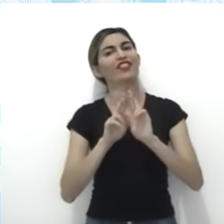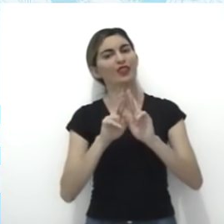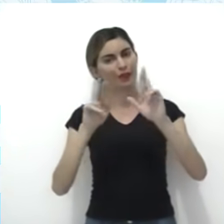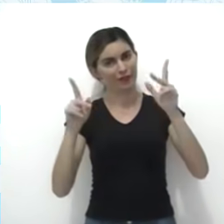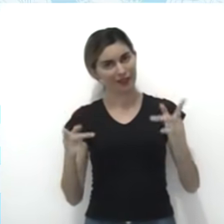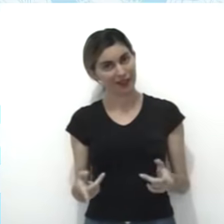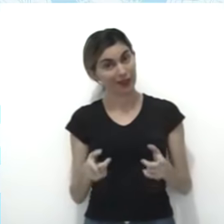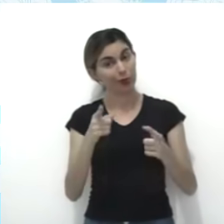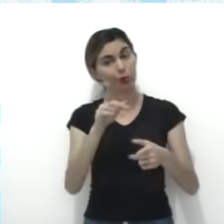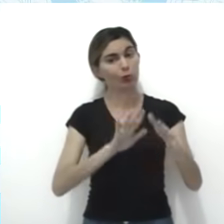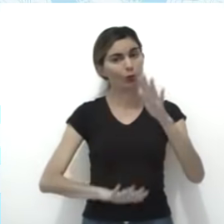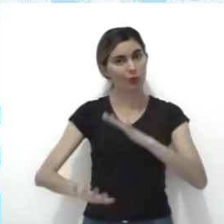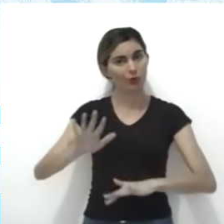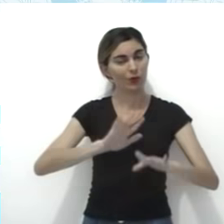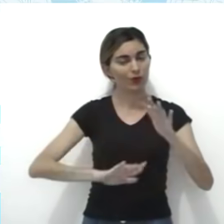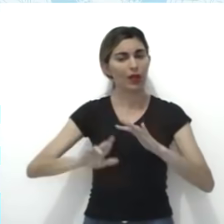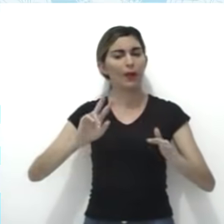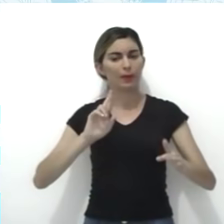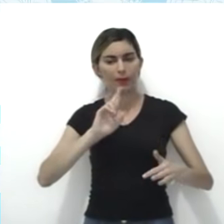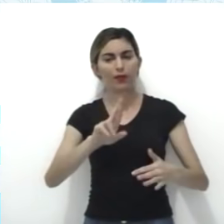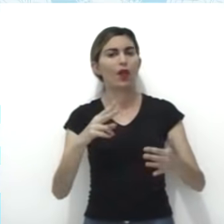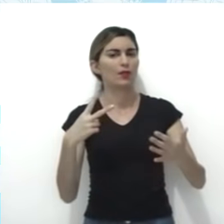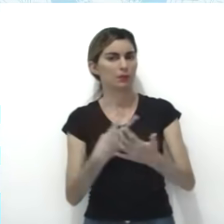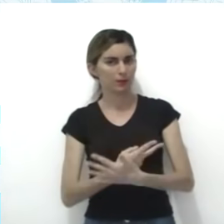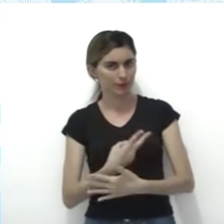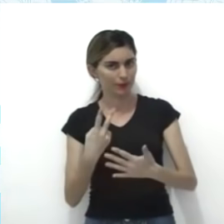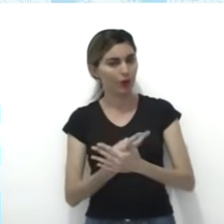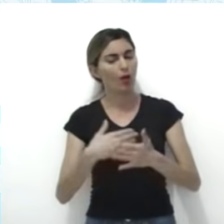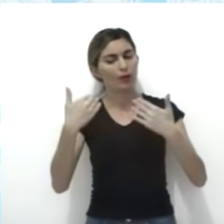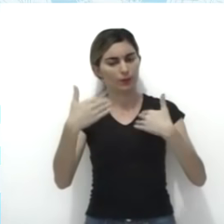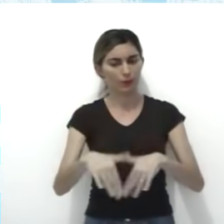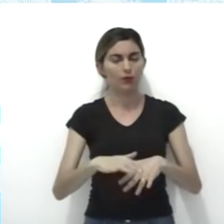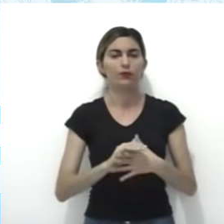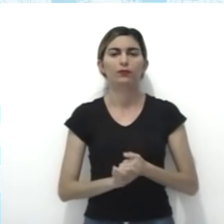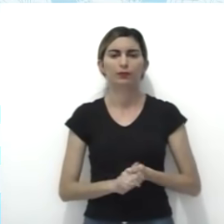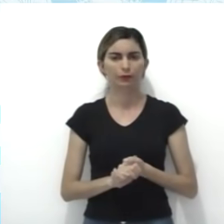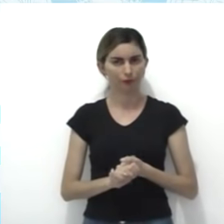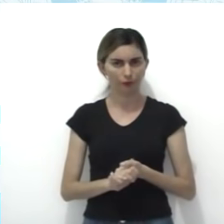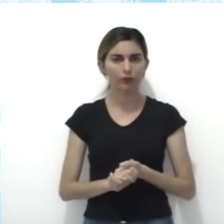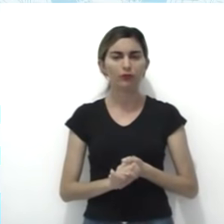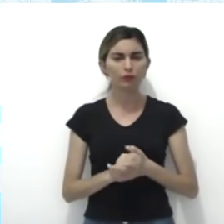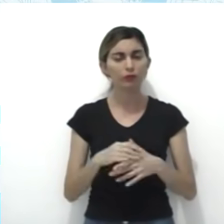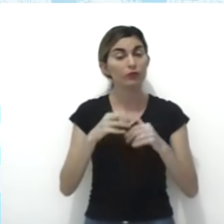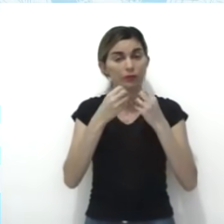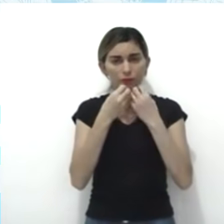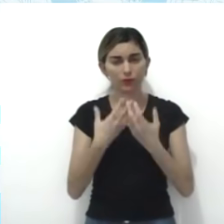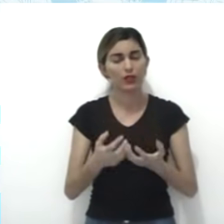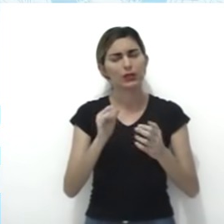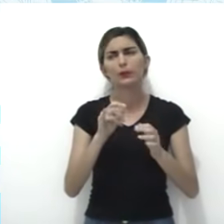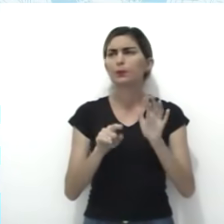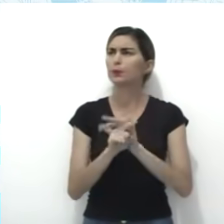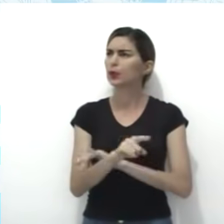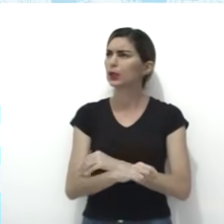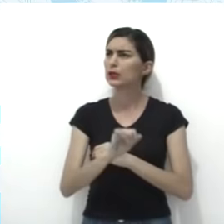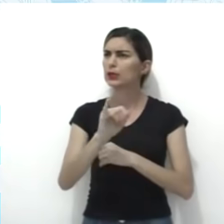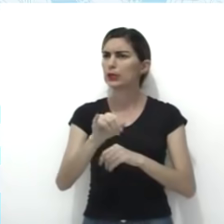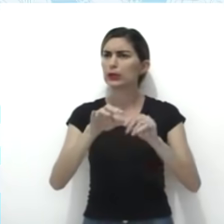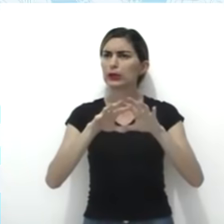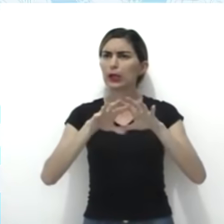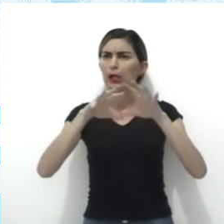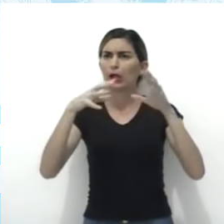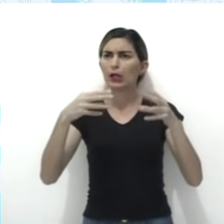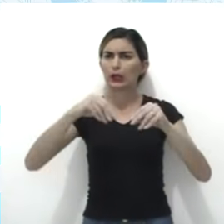essa é a diferença então cuidado para não errar isso aí em uma prova bom e a gente